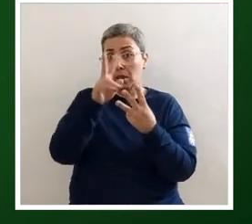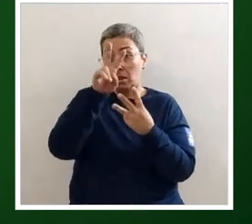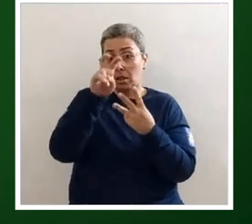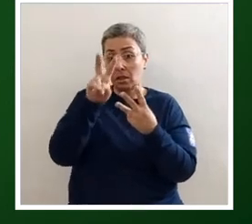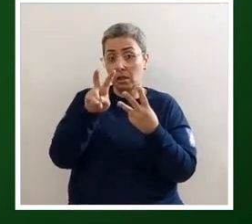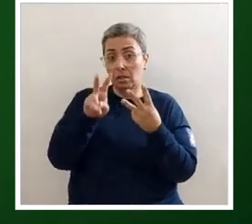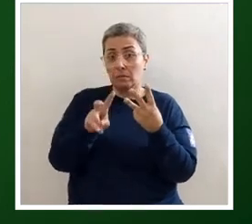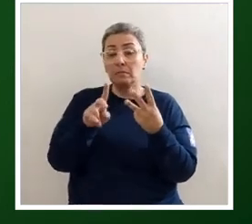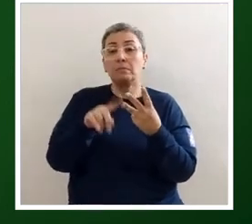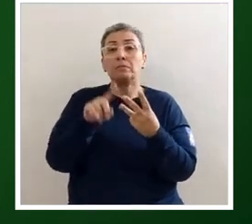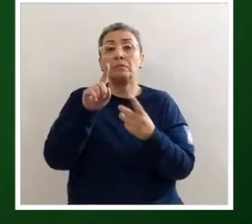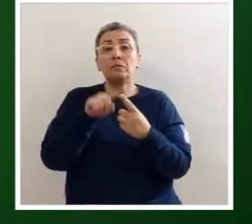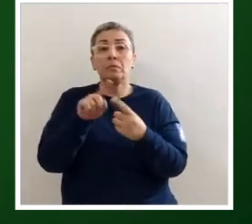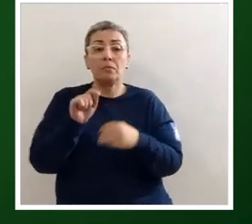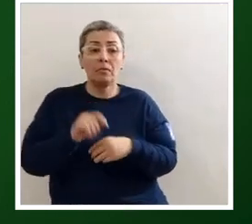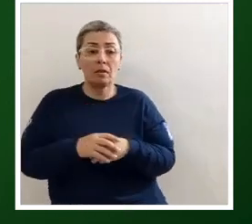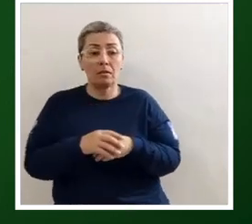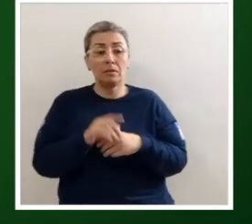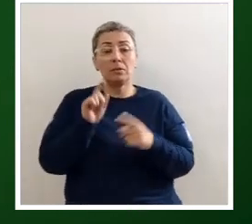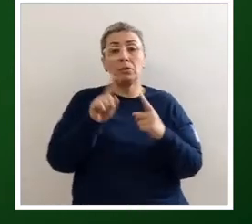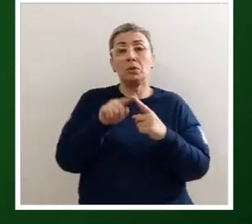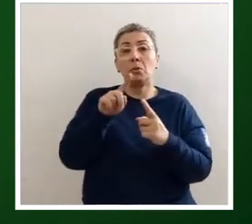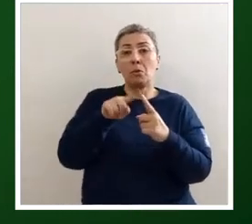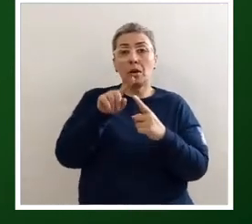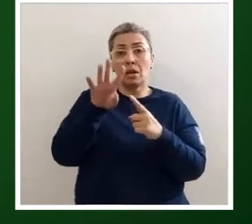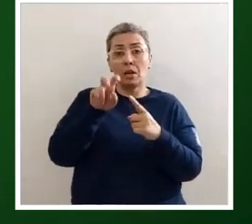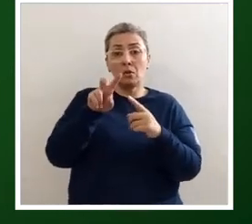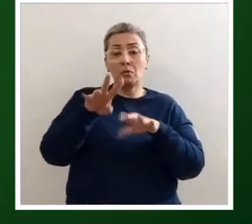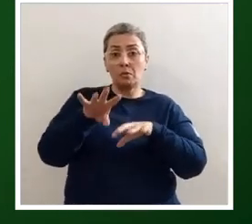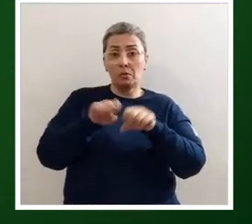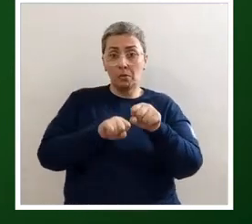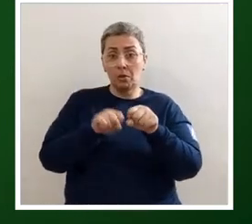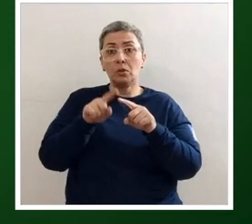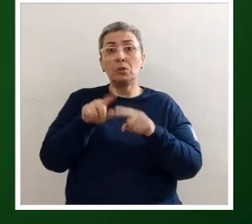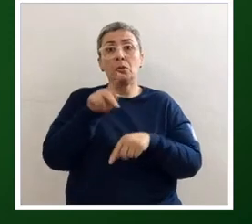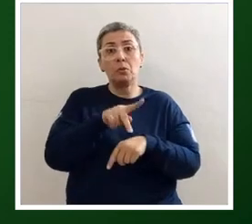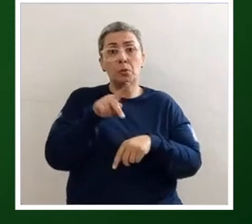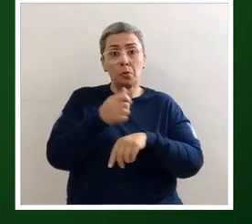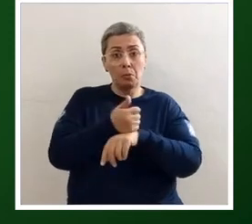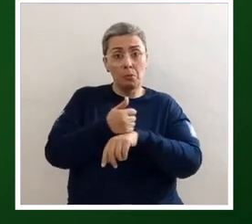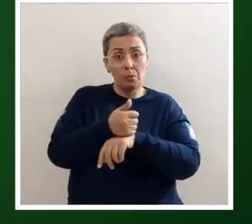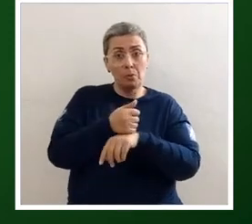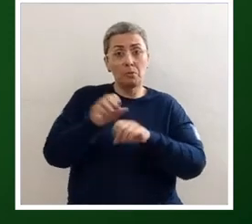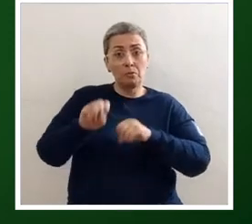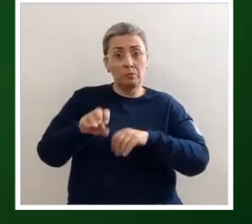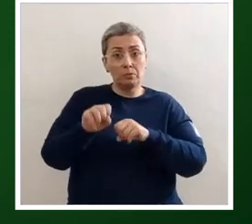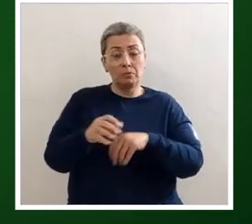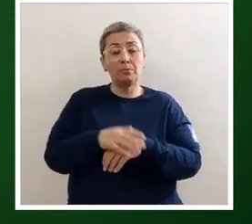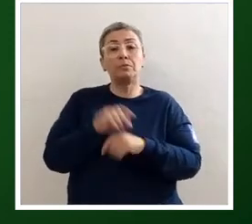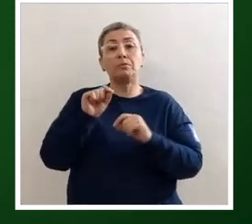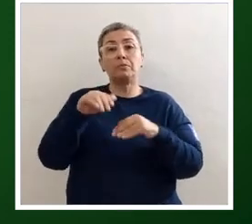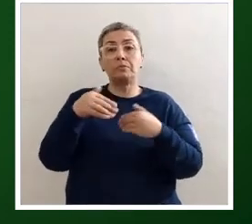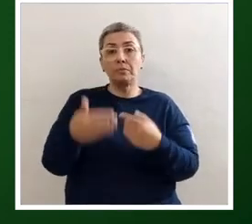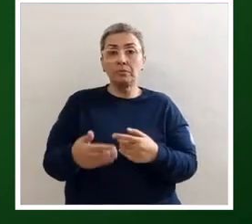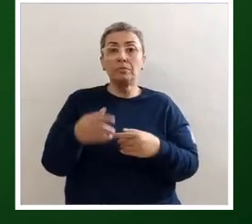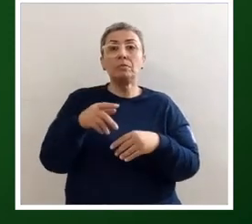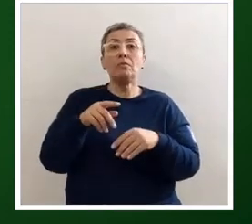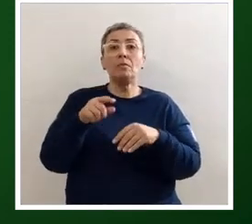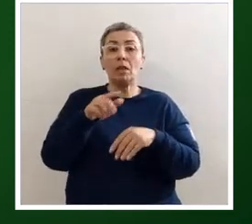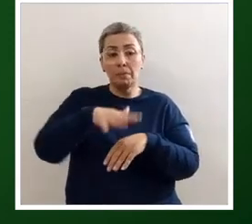nós colocamos o eixo formativo para os profissionais da educação então a parte